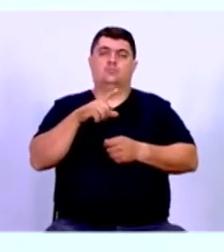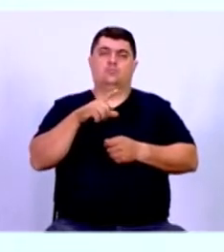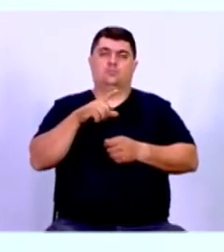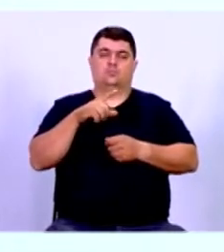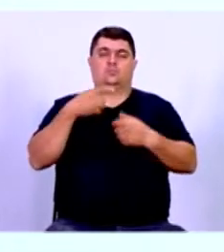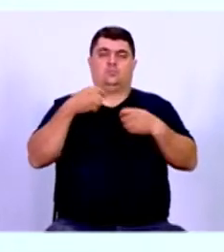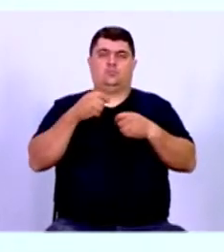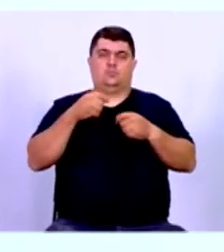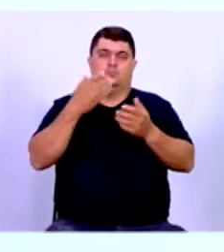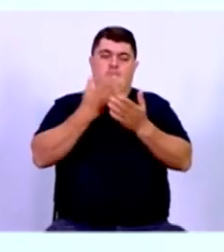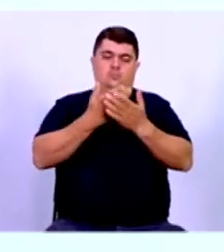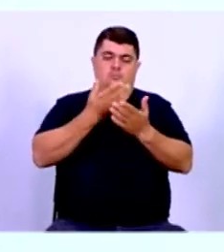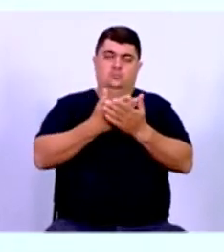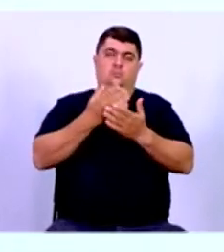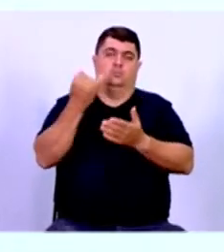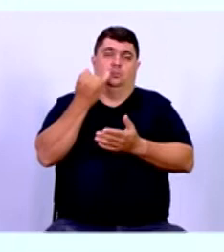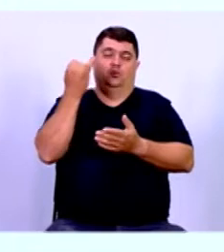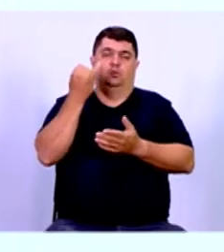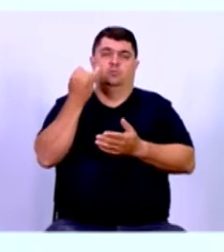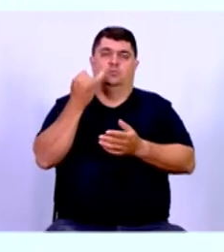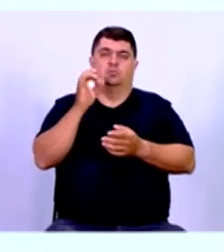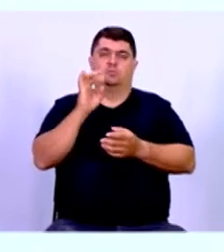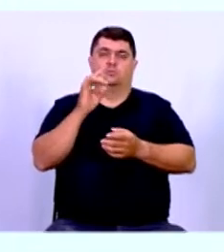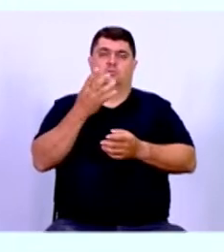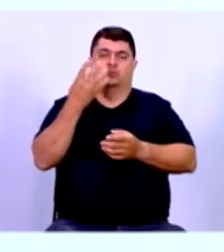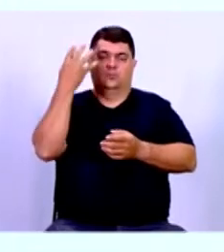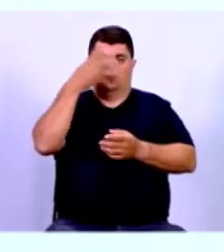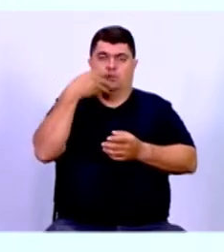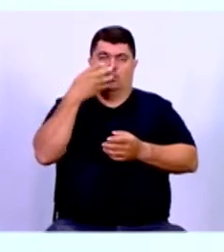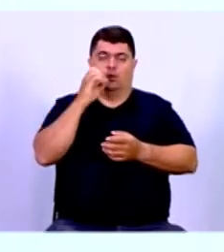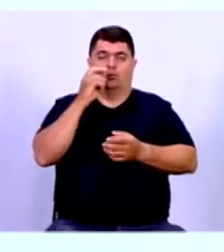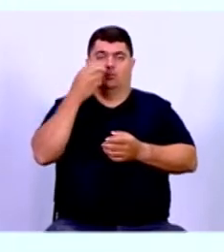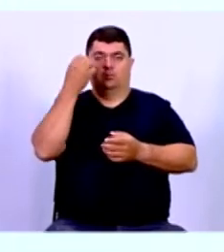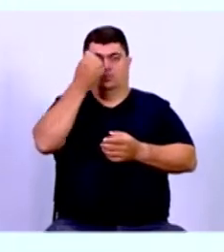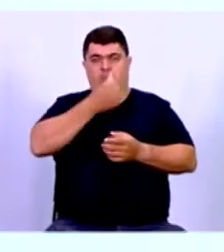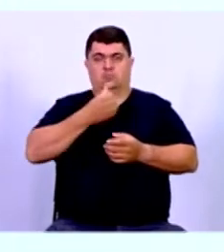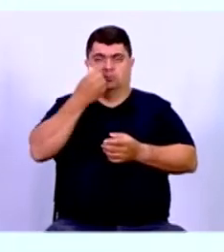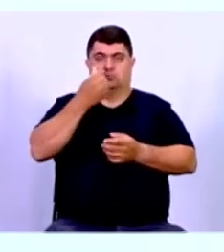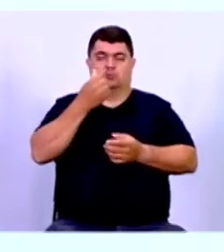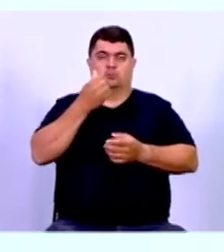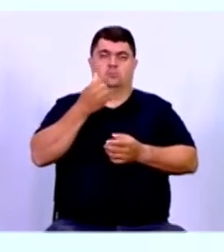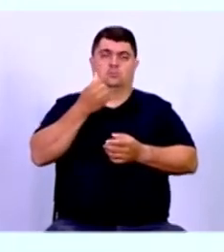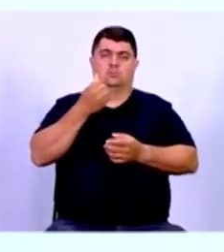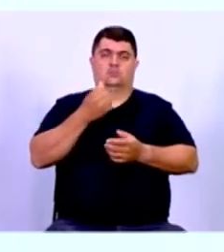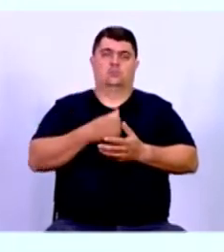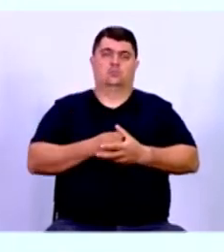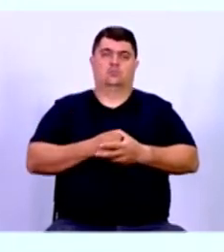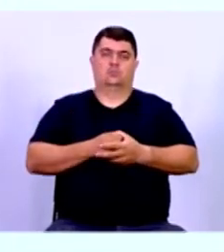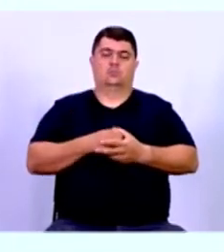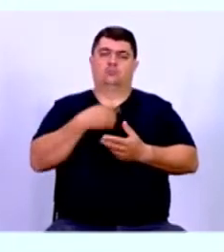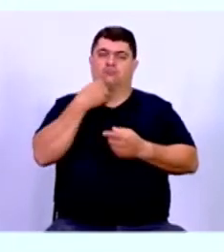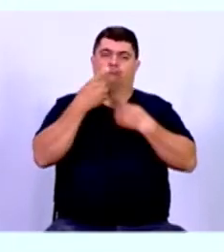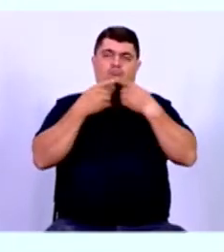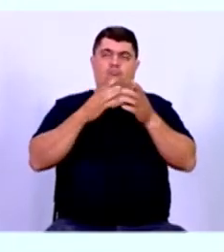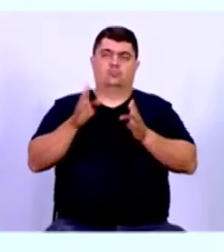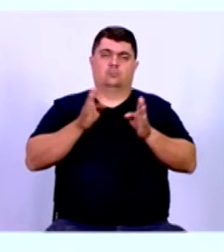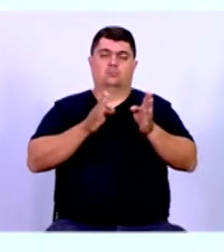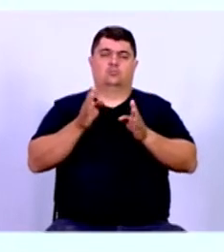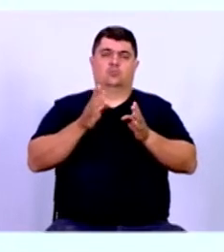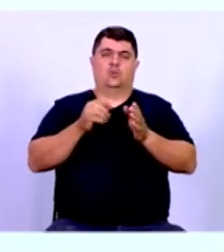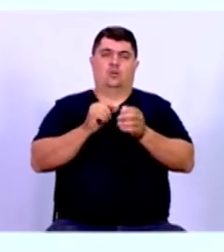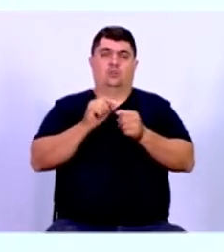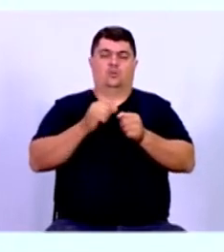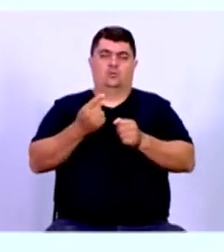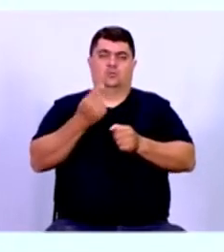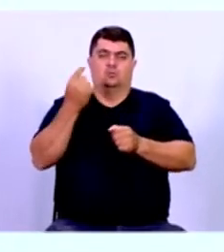tempo que você tem para estudar. Então, você só pode fazer 4 ou 6 horas, é por isso que você não pode fazer o estágio em 2 instituições ao mesmo tempo. Você só vai poder fazer